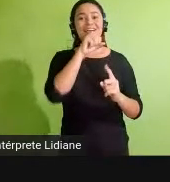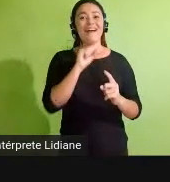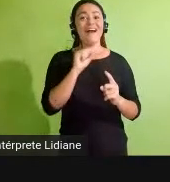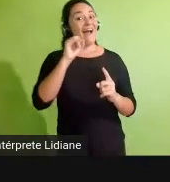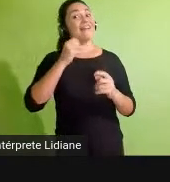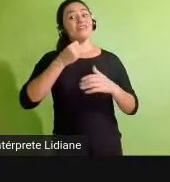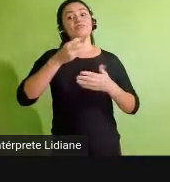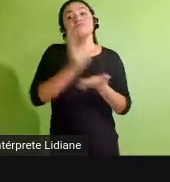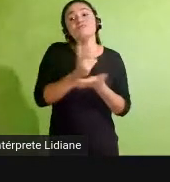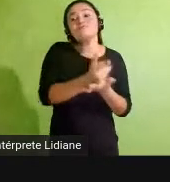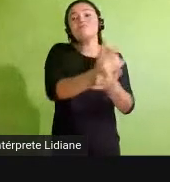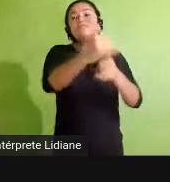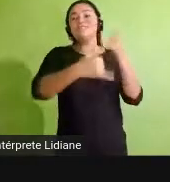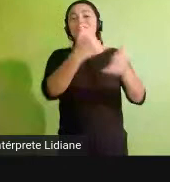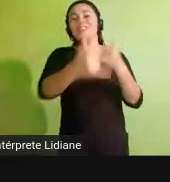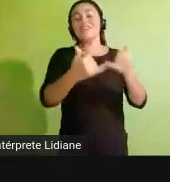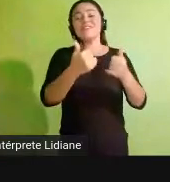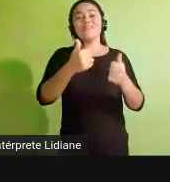gosto.